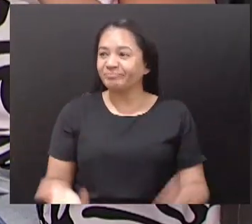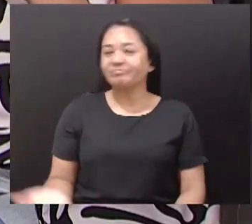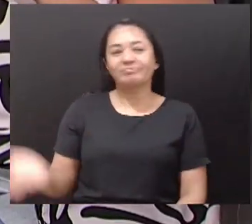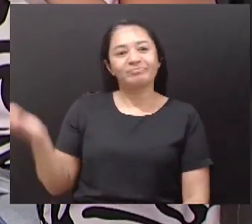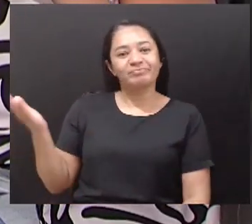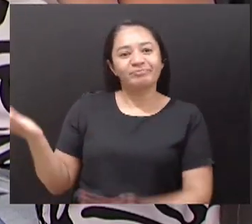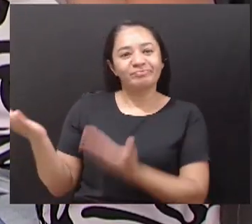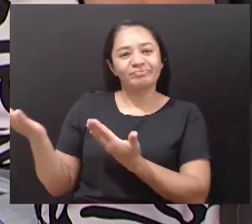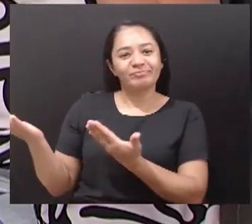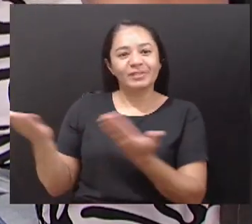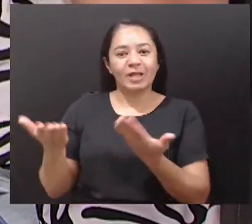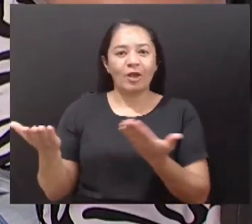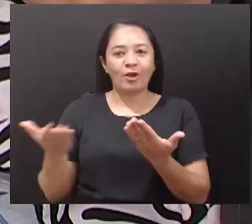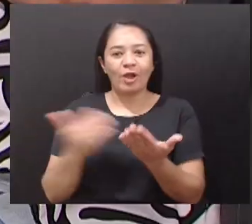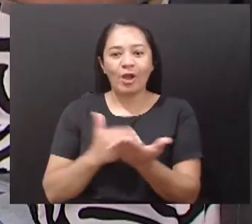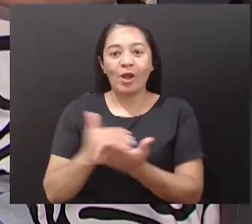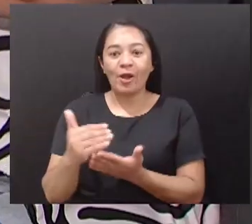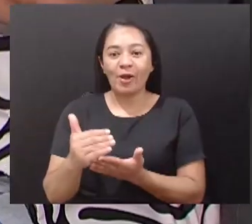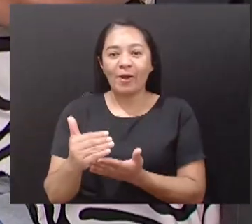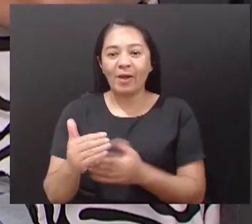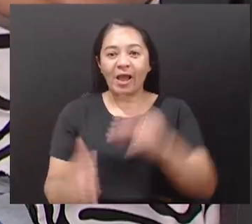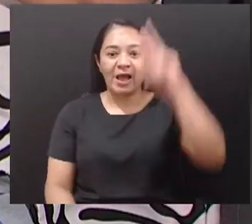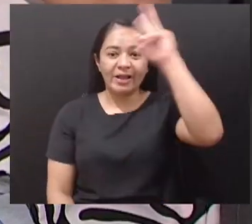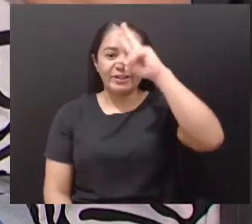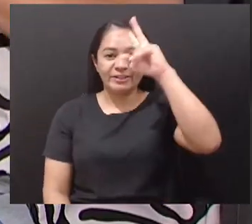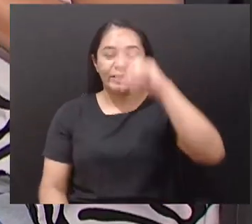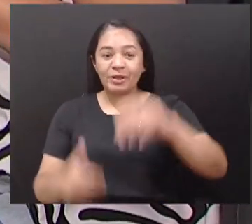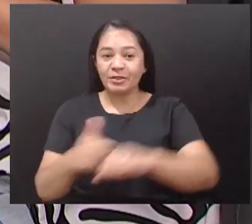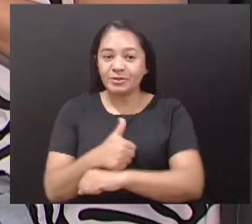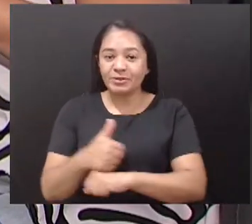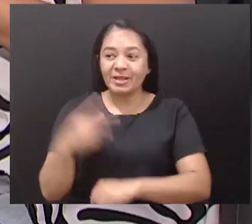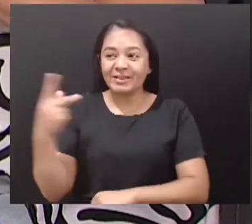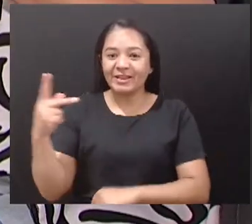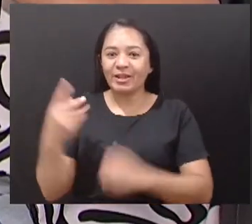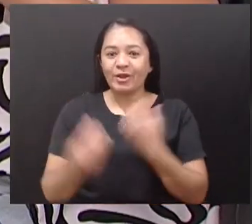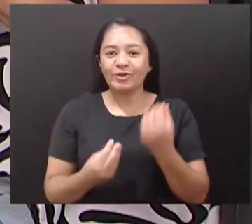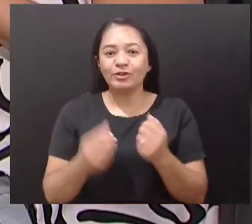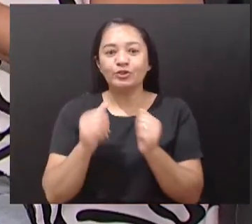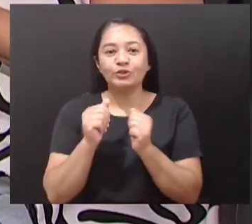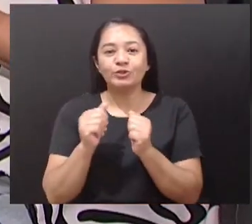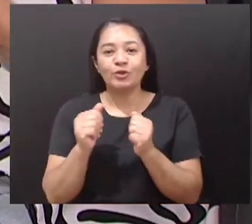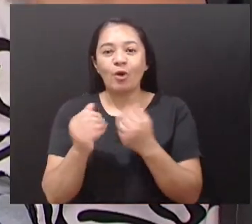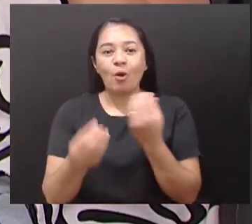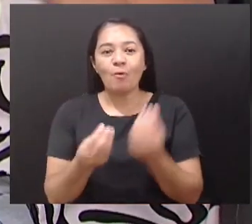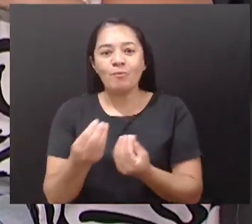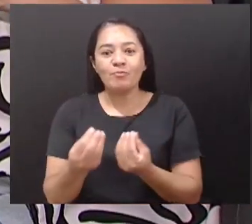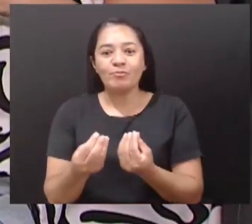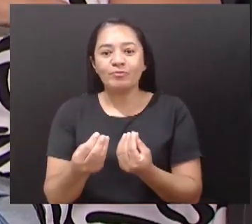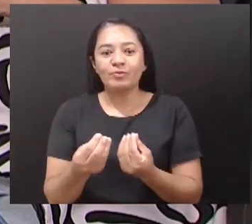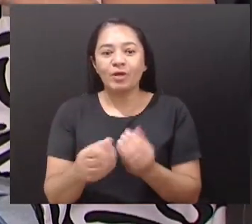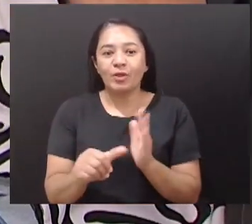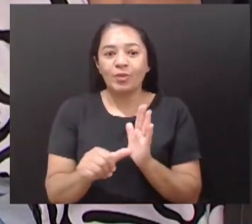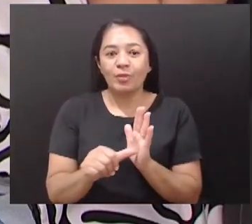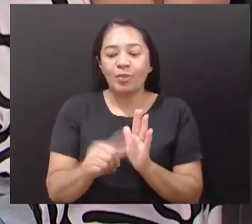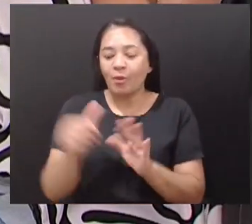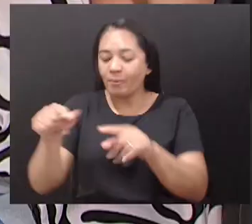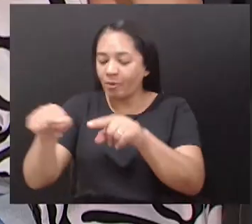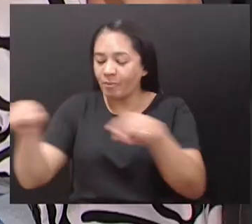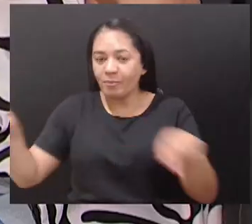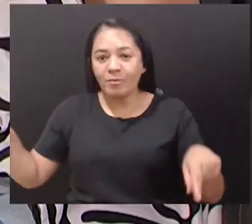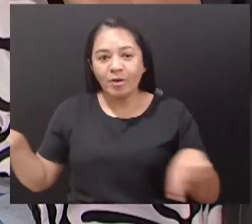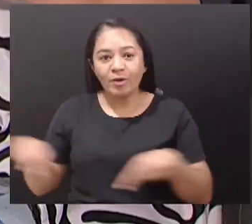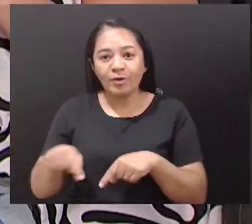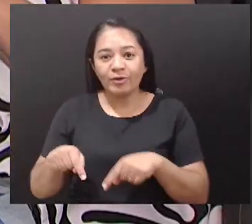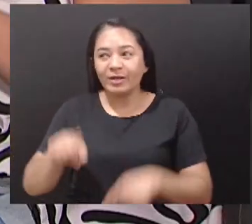agora, ele começou a história profissional dele justamente no primeiro salão em que o Dinho, que